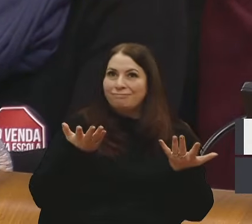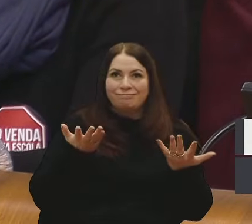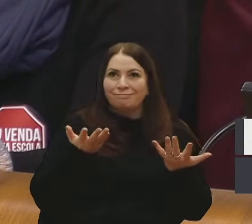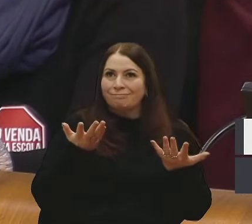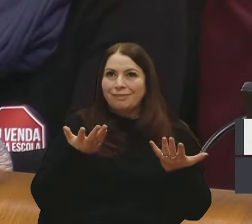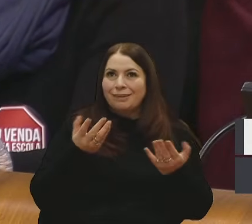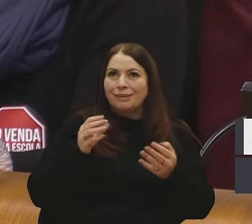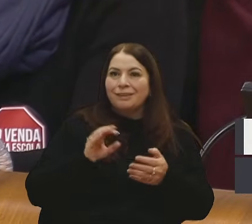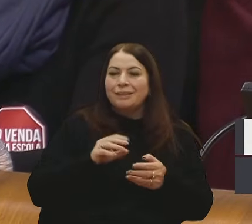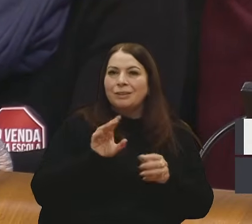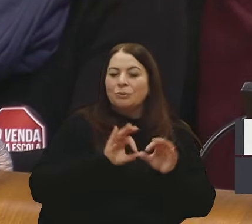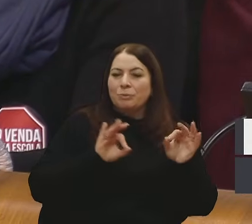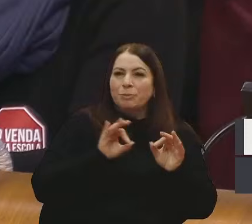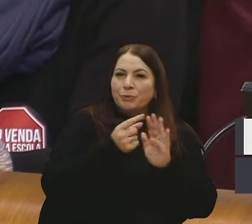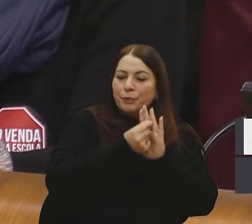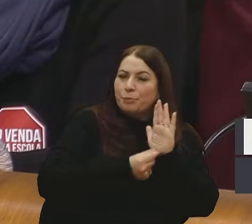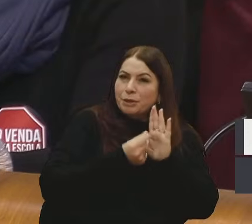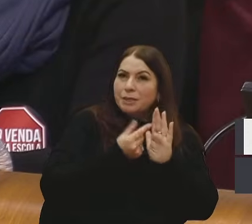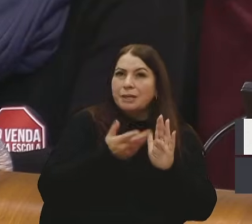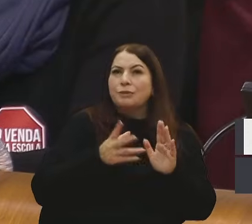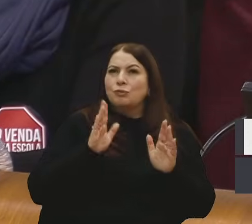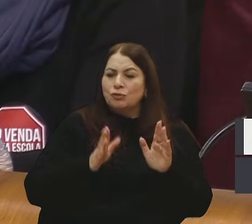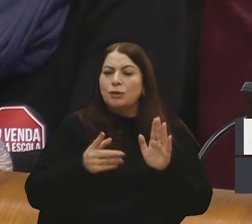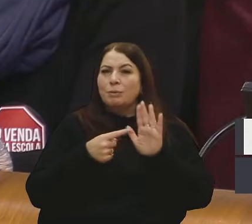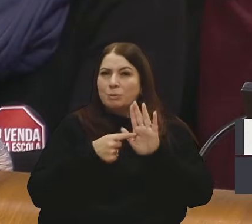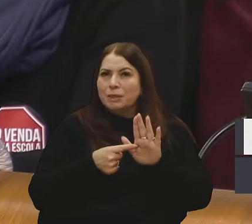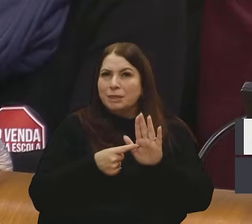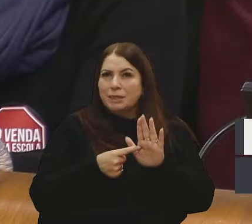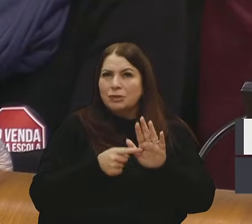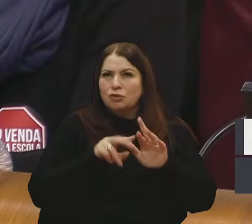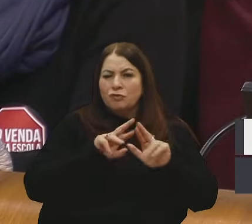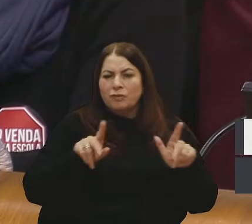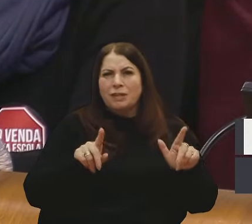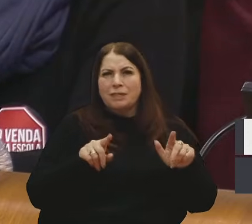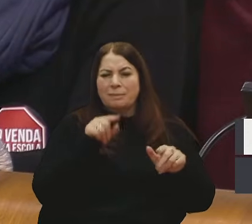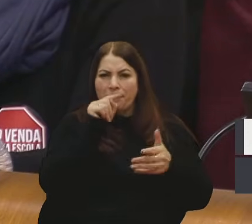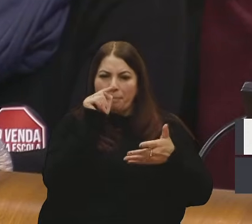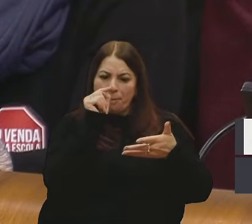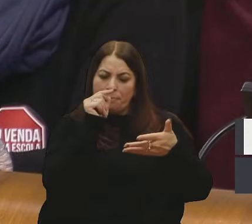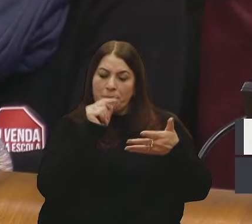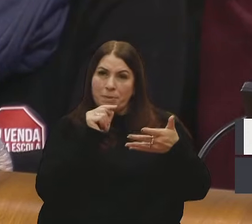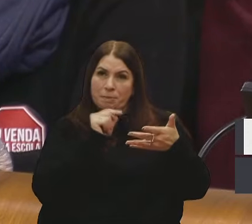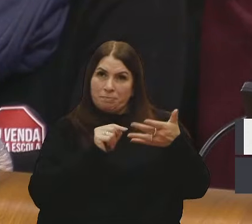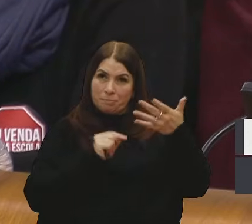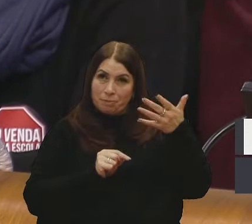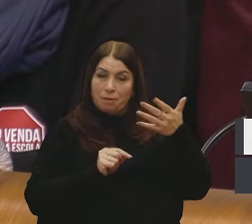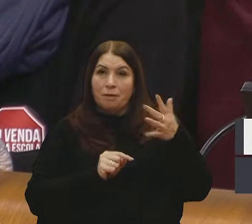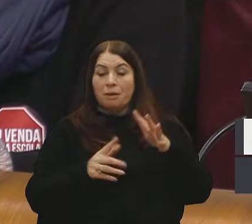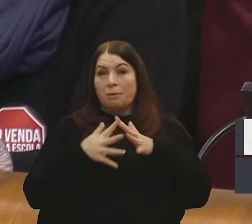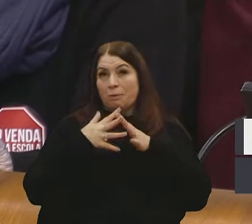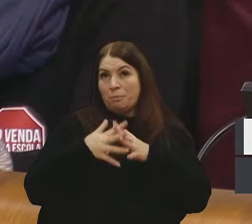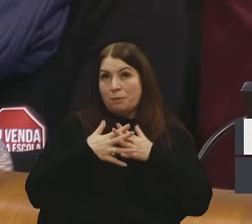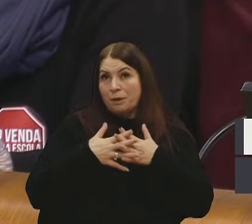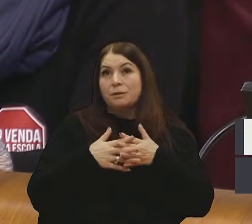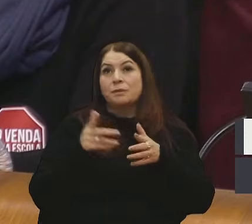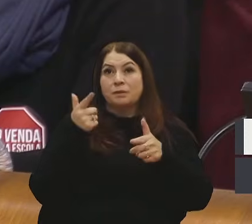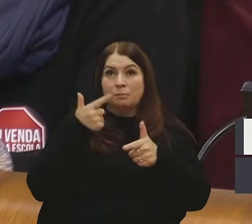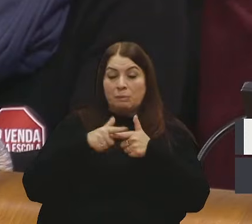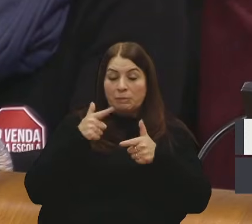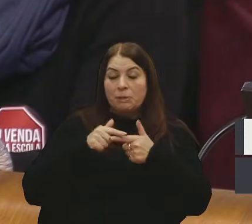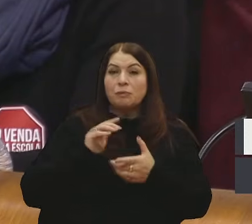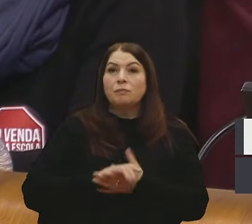seu planejamento orçamentário já apresentou uma série de questões bastante complicadas e